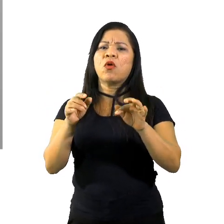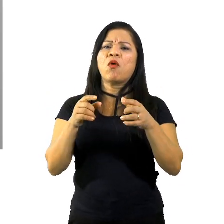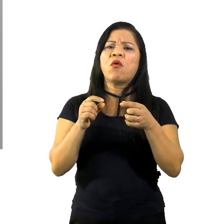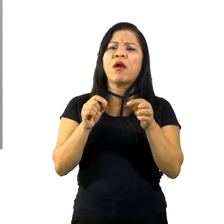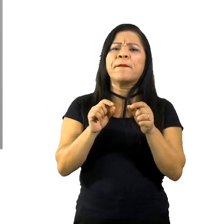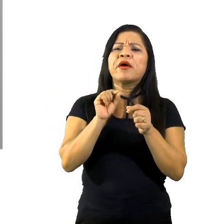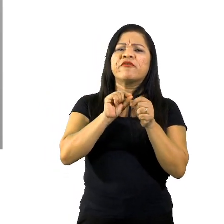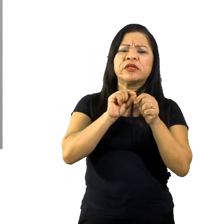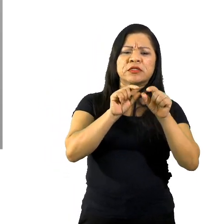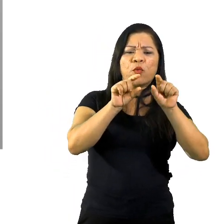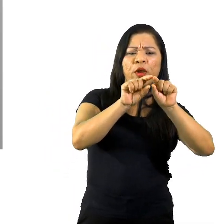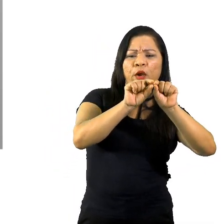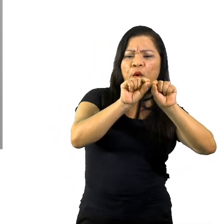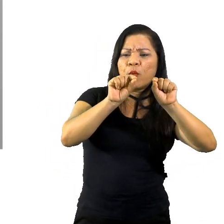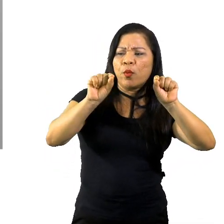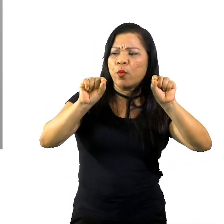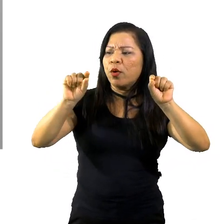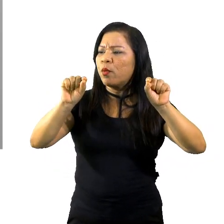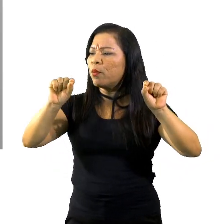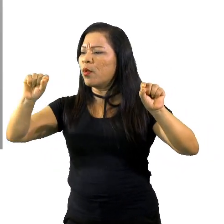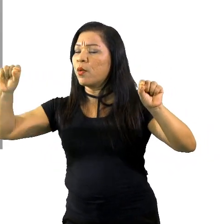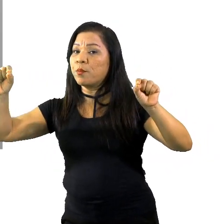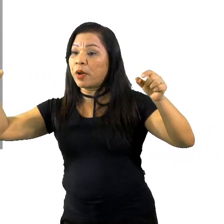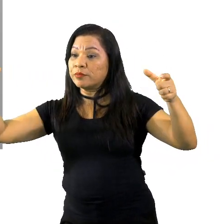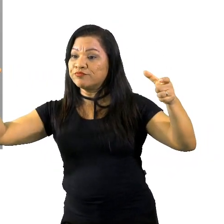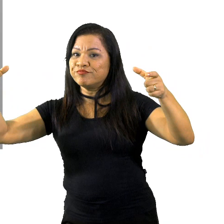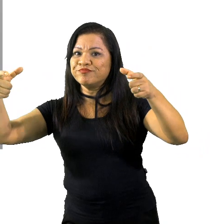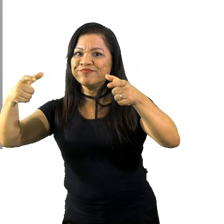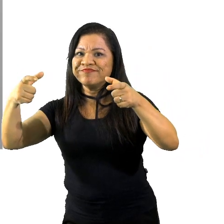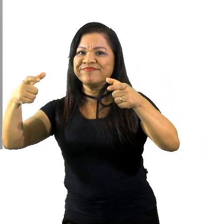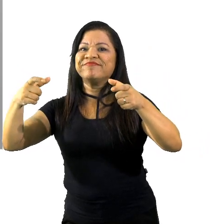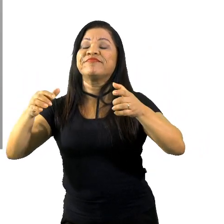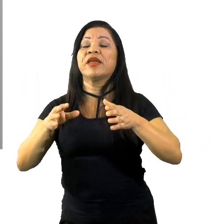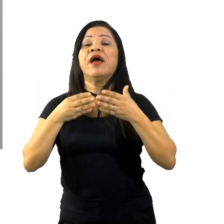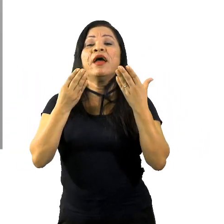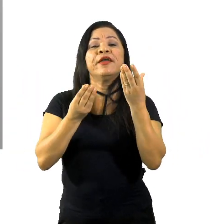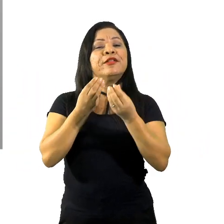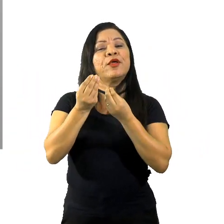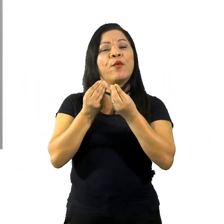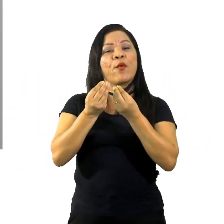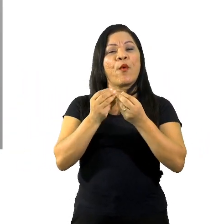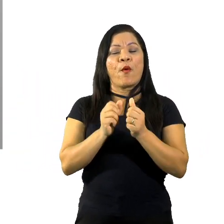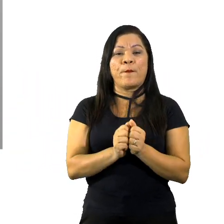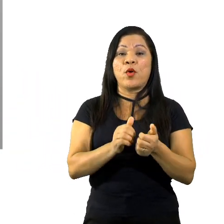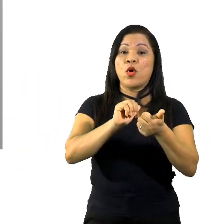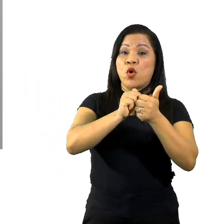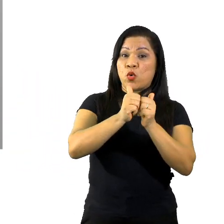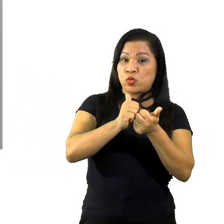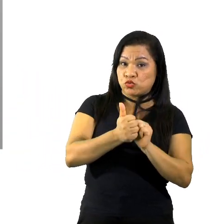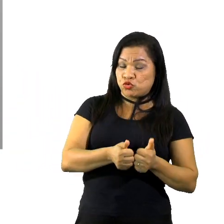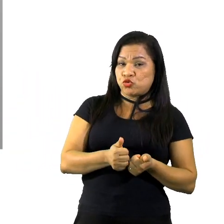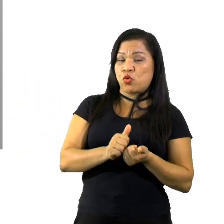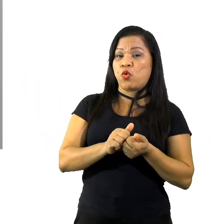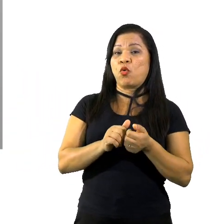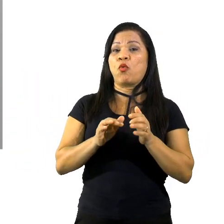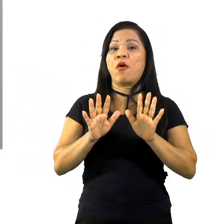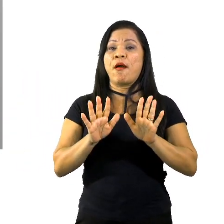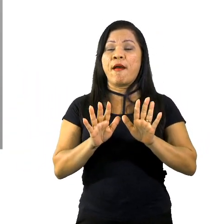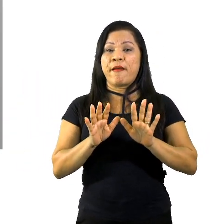só. Então, como ficará essa oração? O jogo que decidirá o campeonato será no